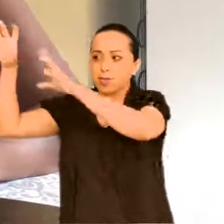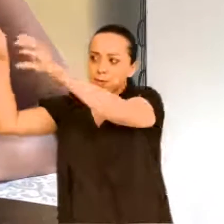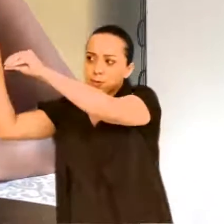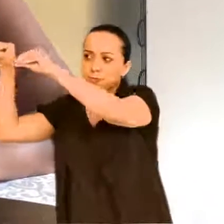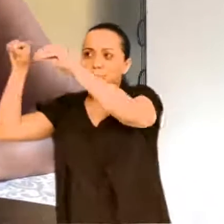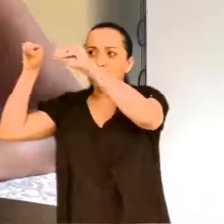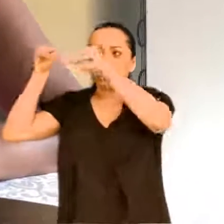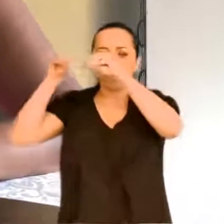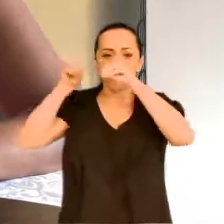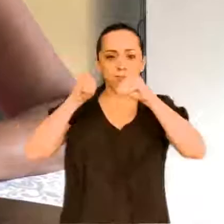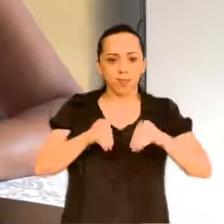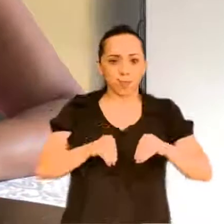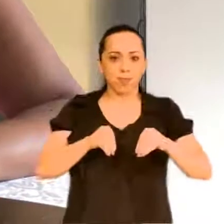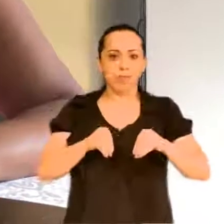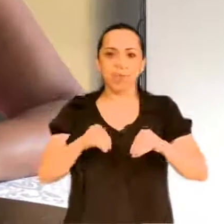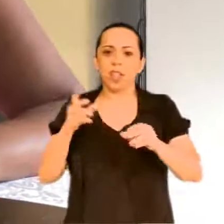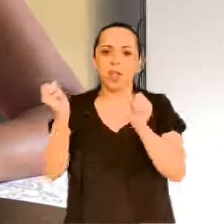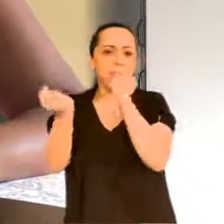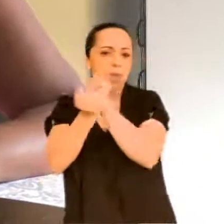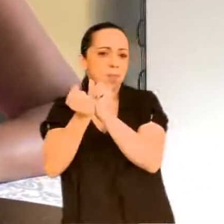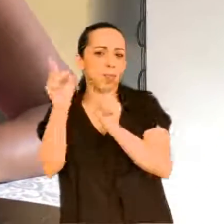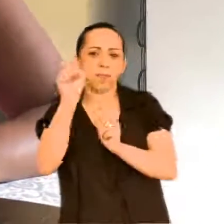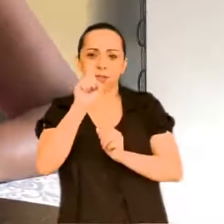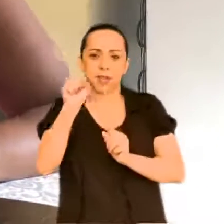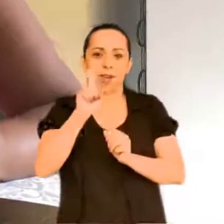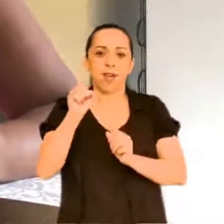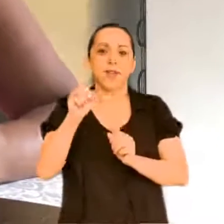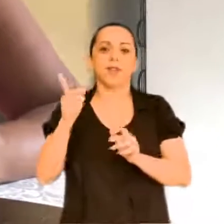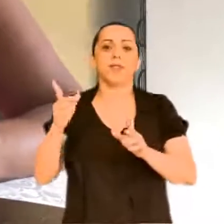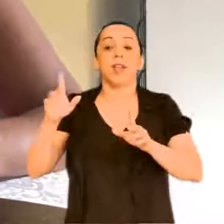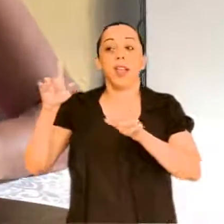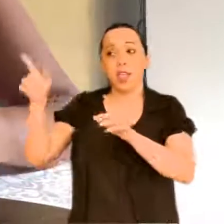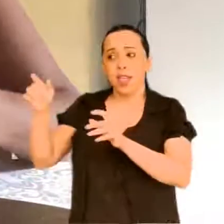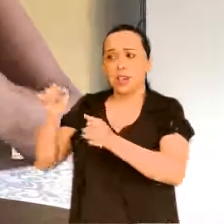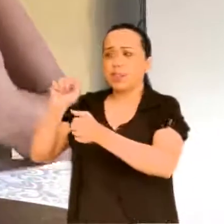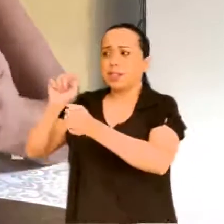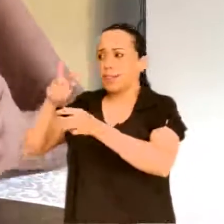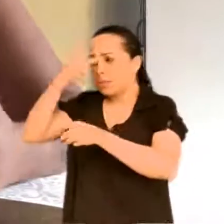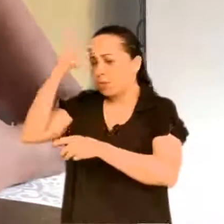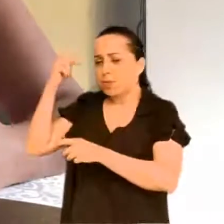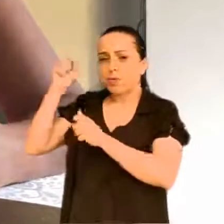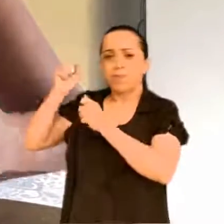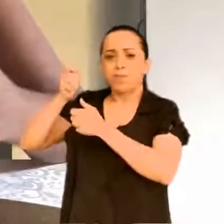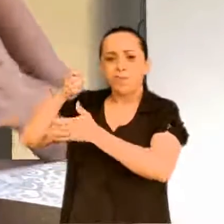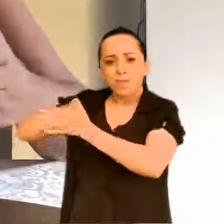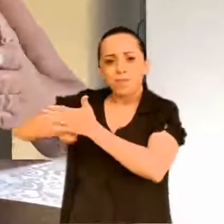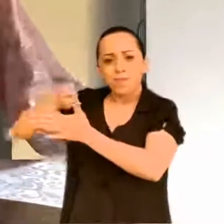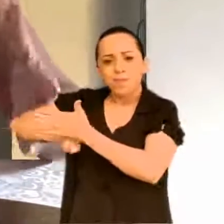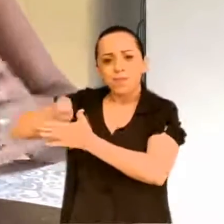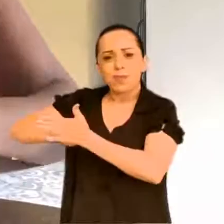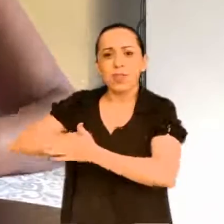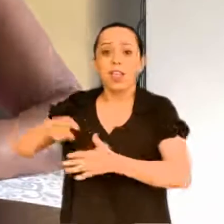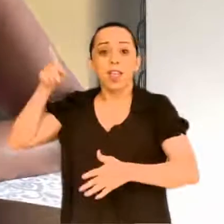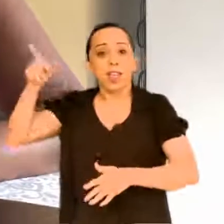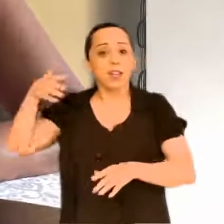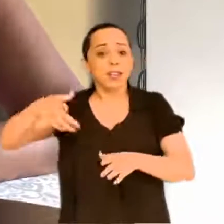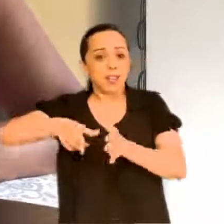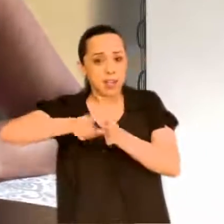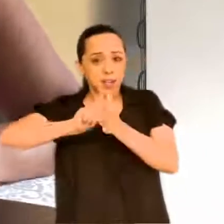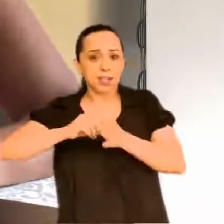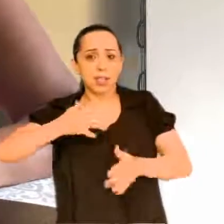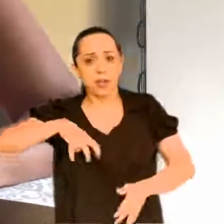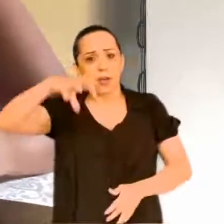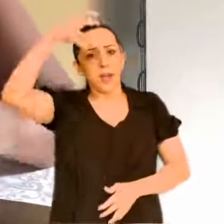negro que foi retirado da África, ele não era um povo escravo, eles foram escravizados.